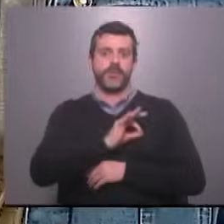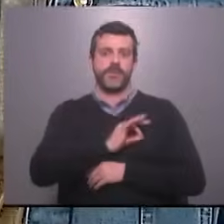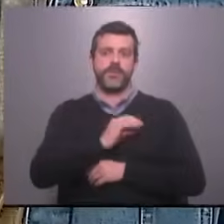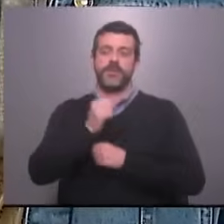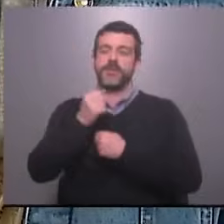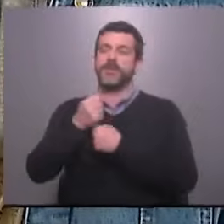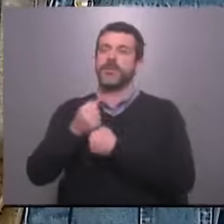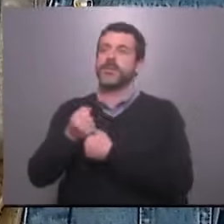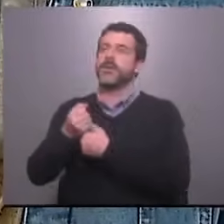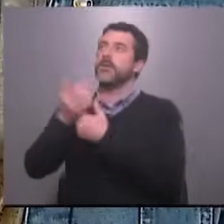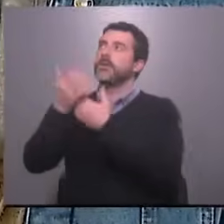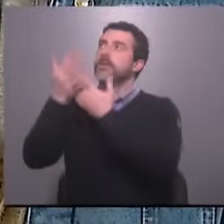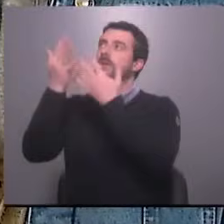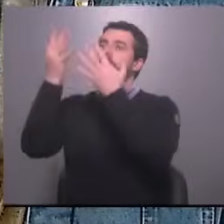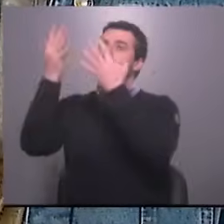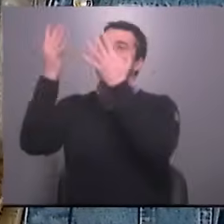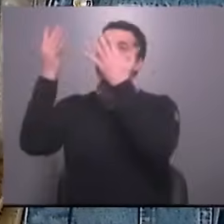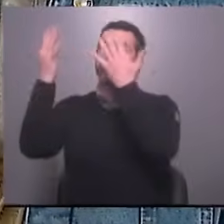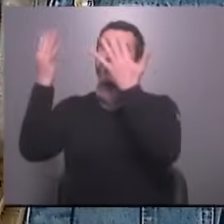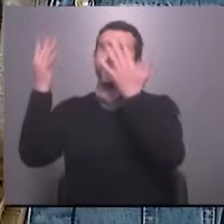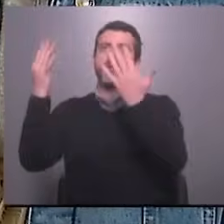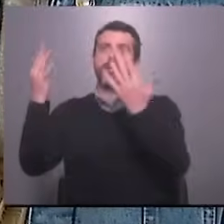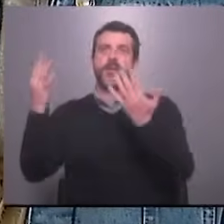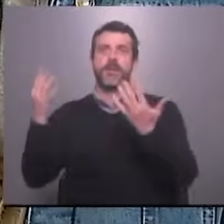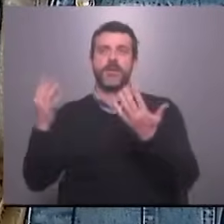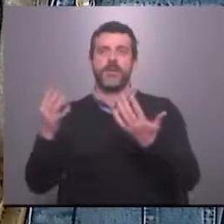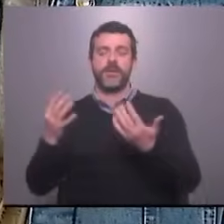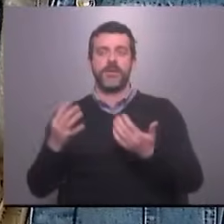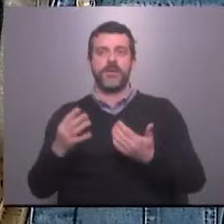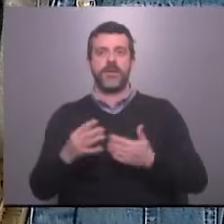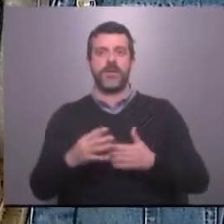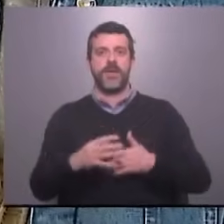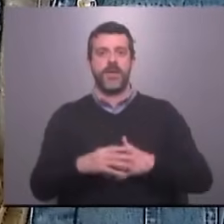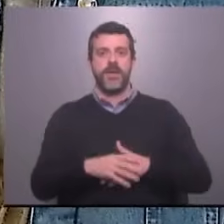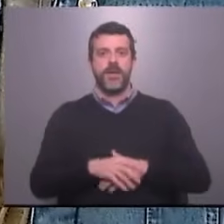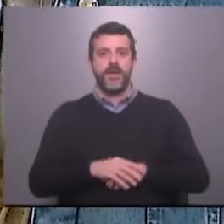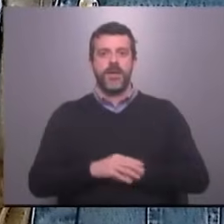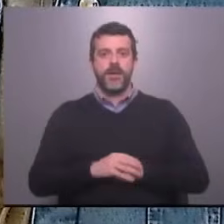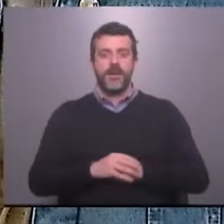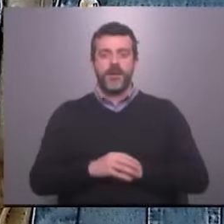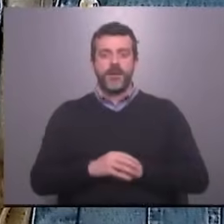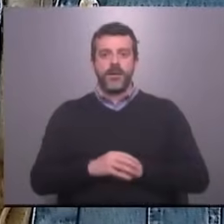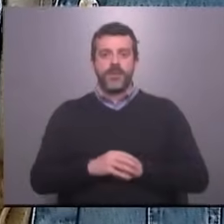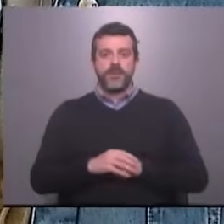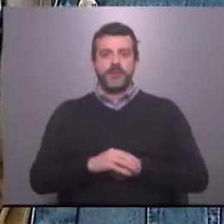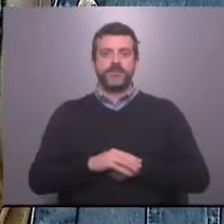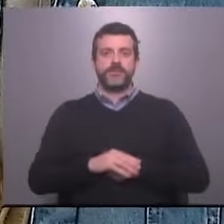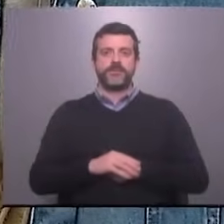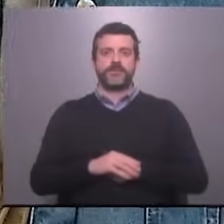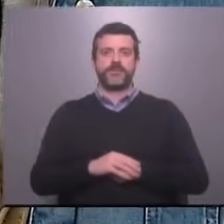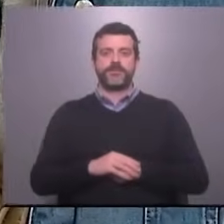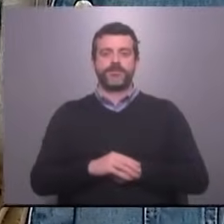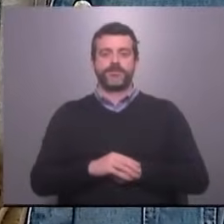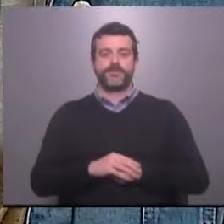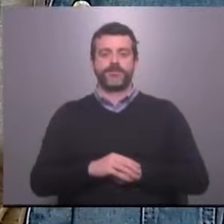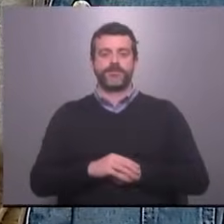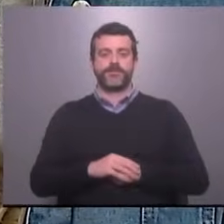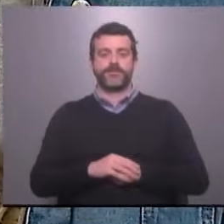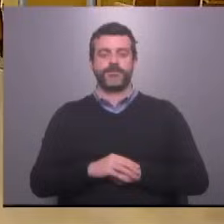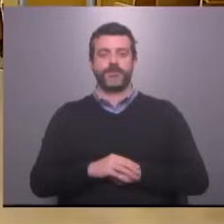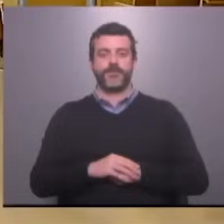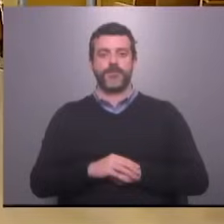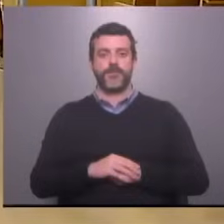salvación. Gloria a vos,